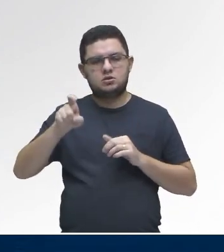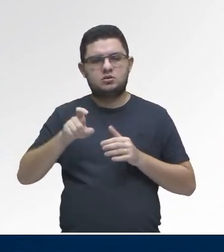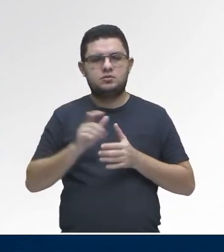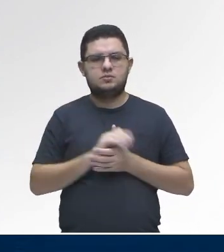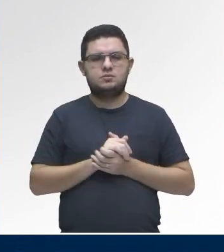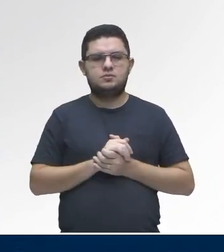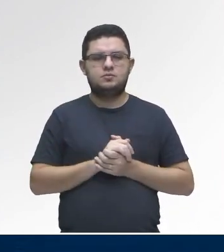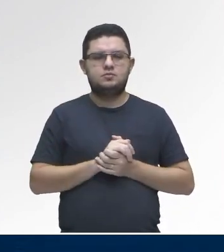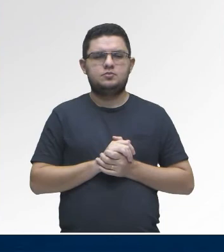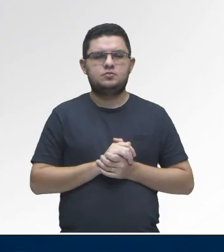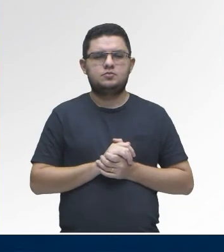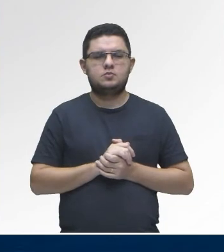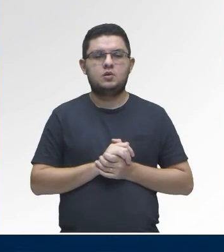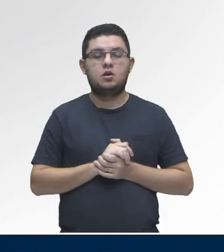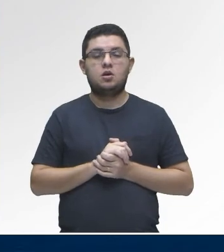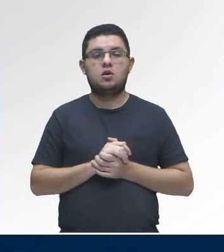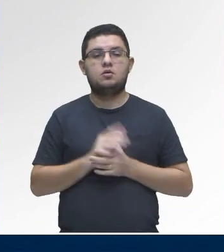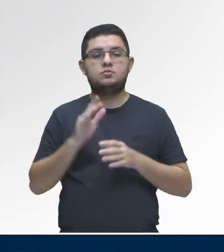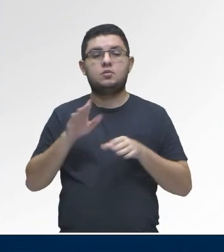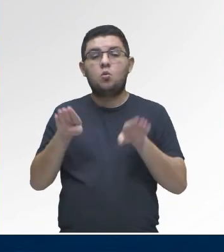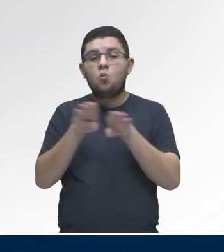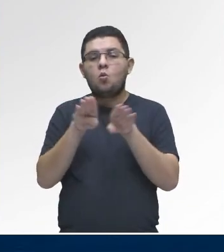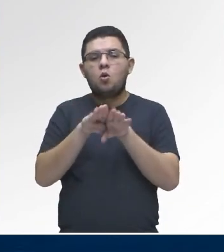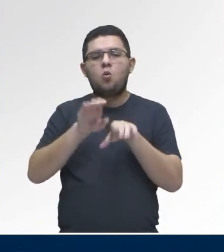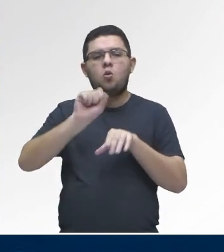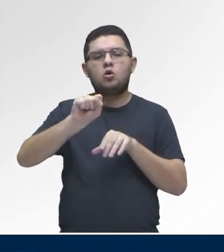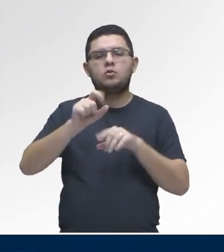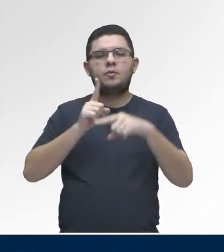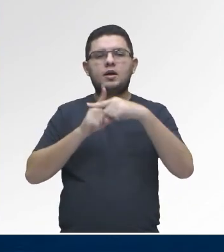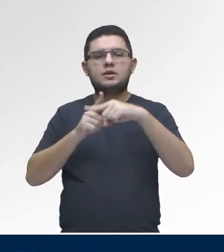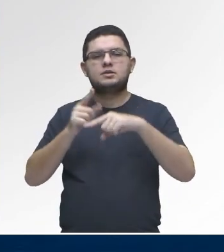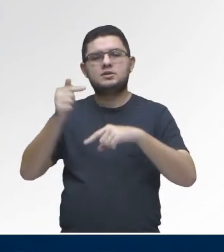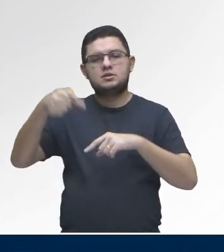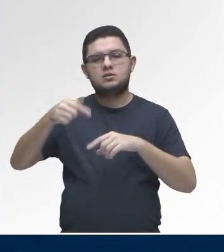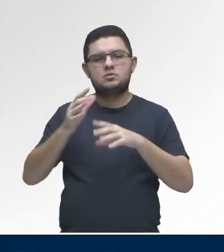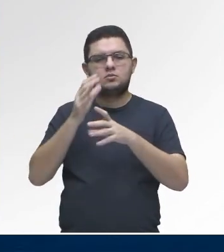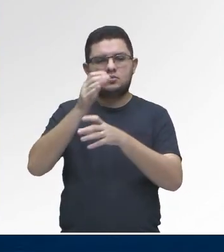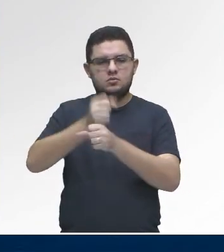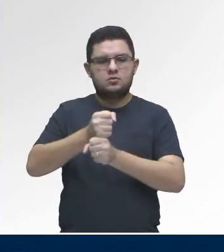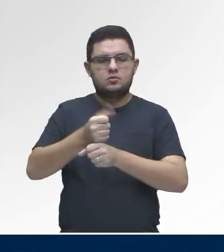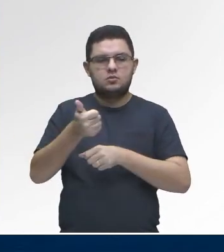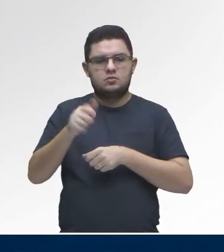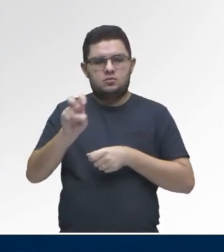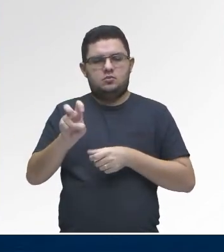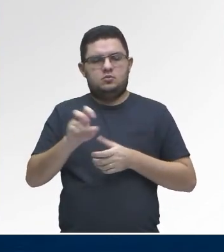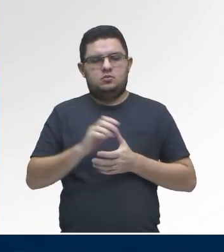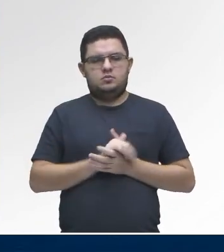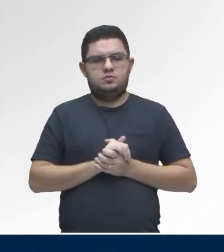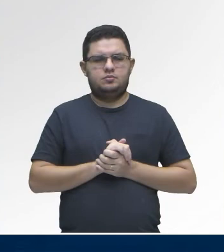contas, igual 8 mais 7, que é igual a 15.